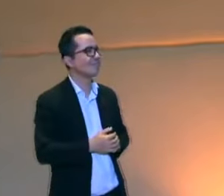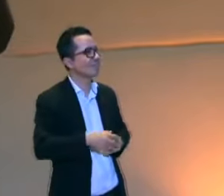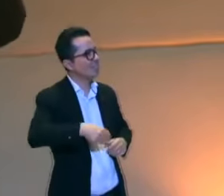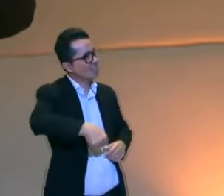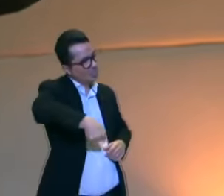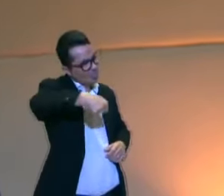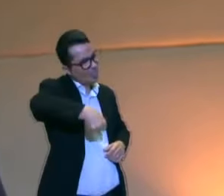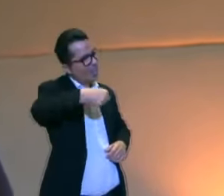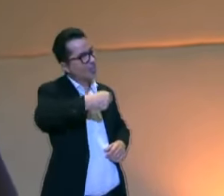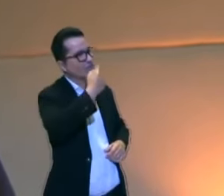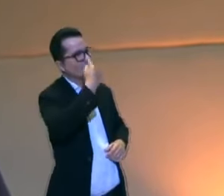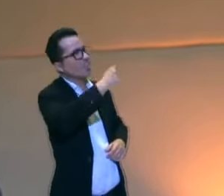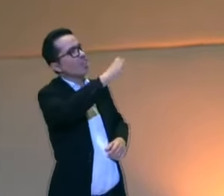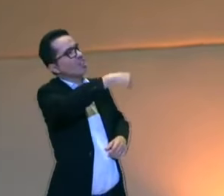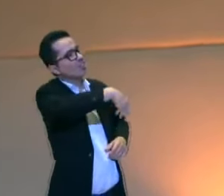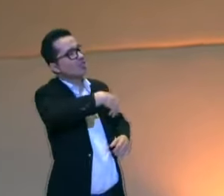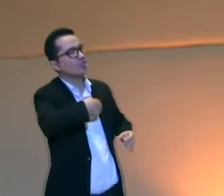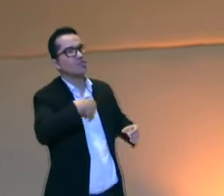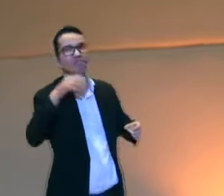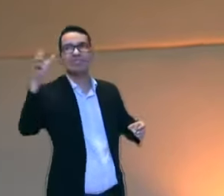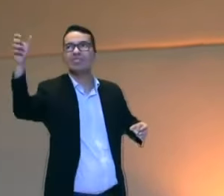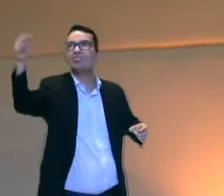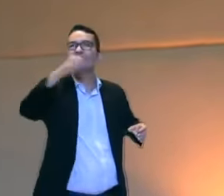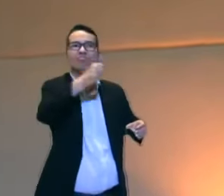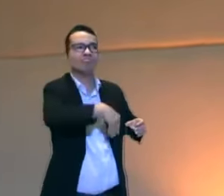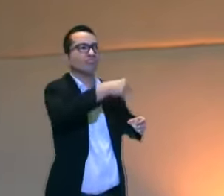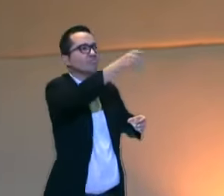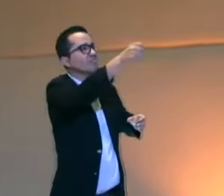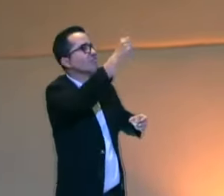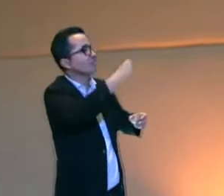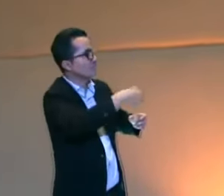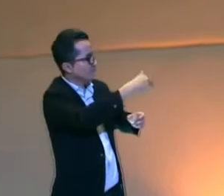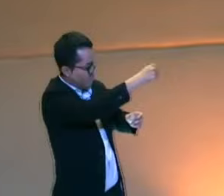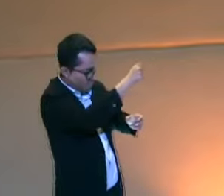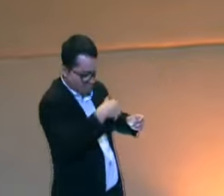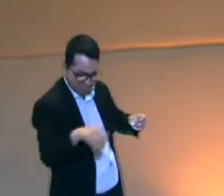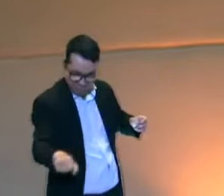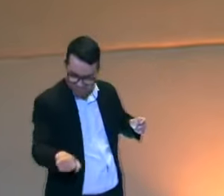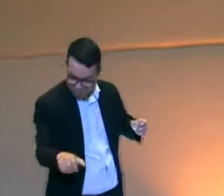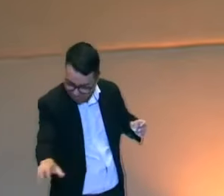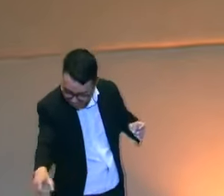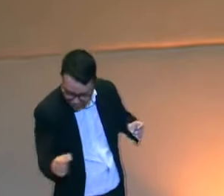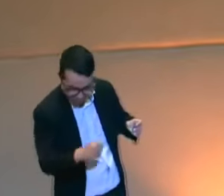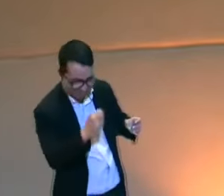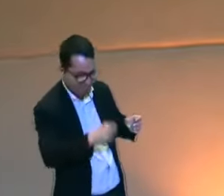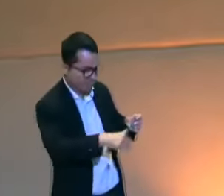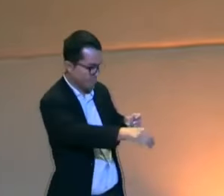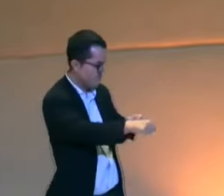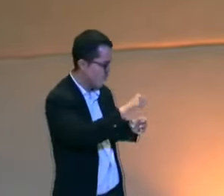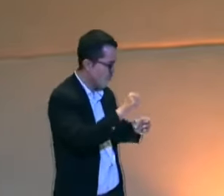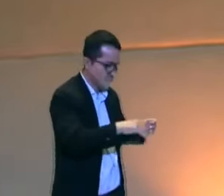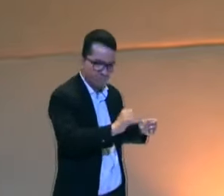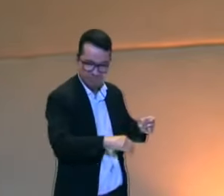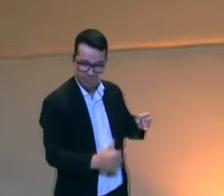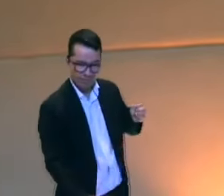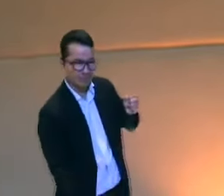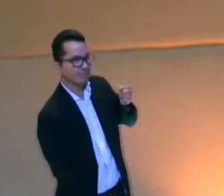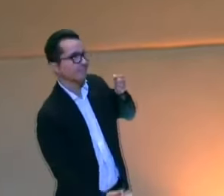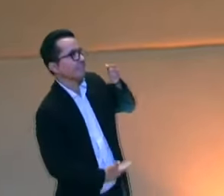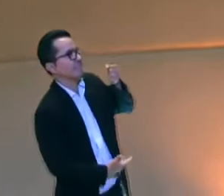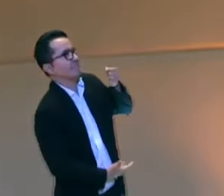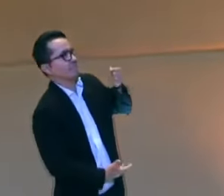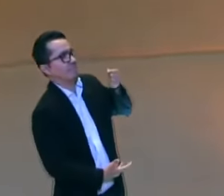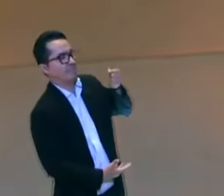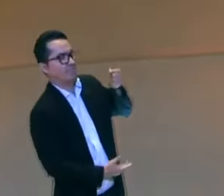de portinhola, gaveta, todo canto, qualquer armário eu abria